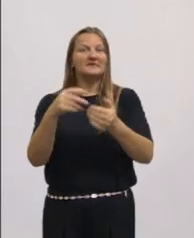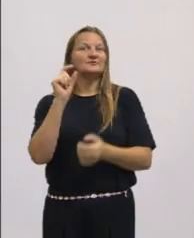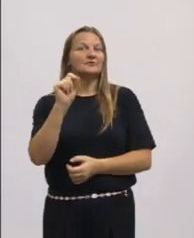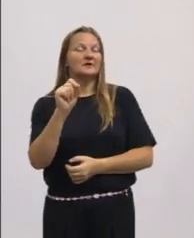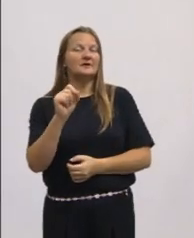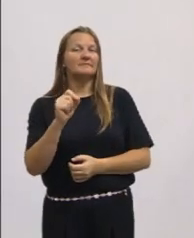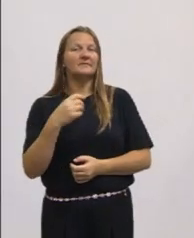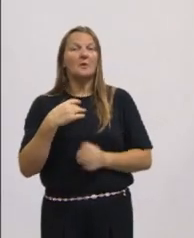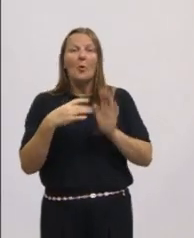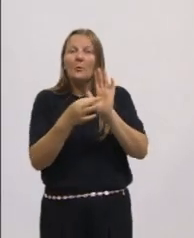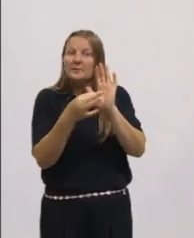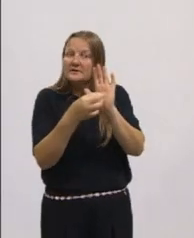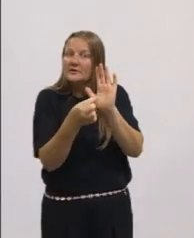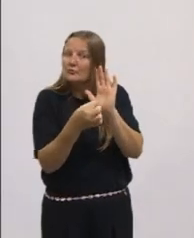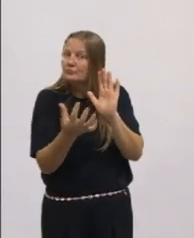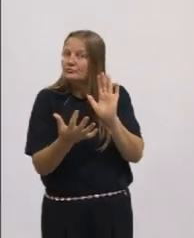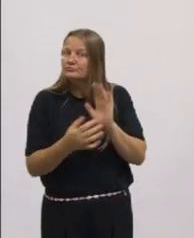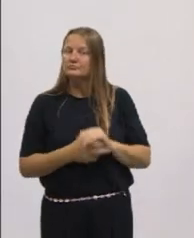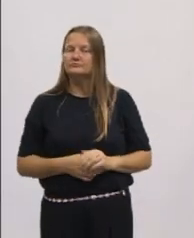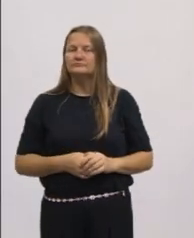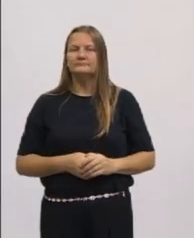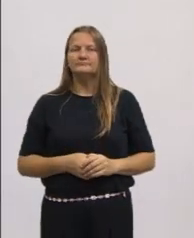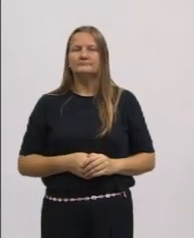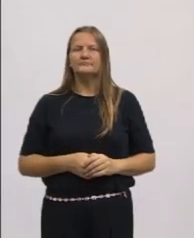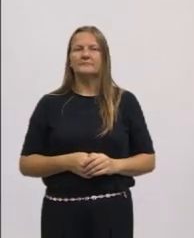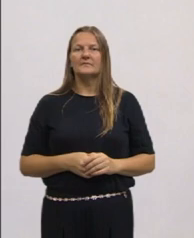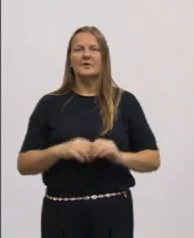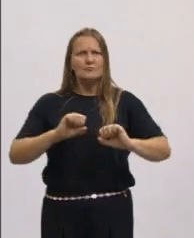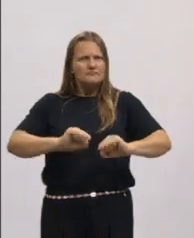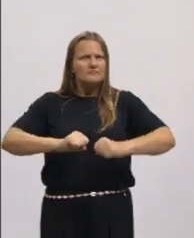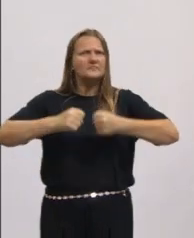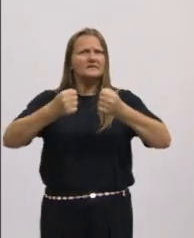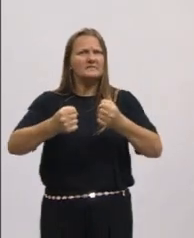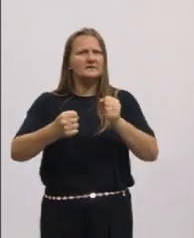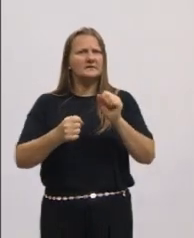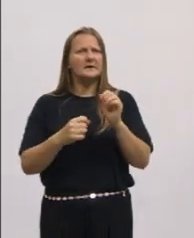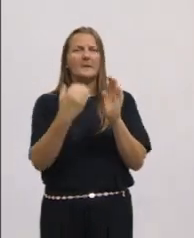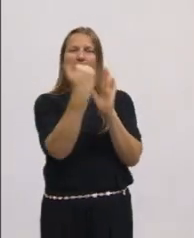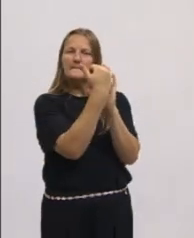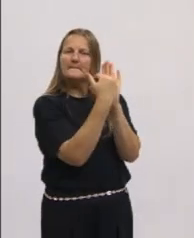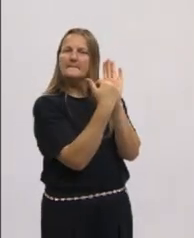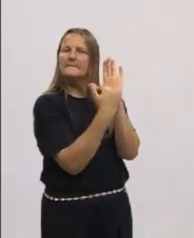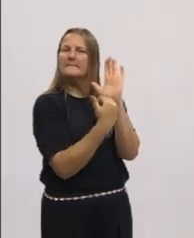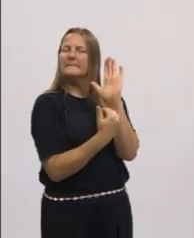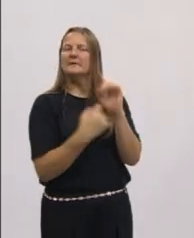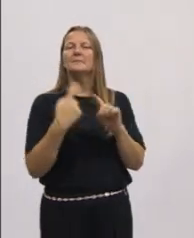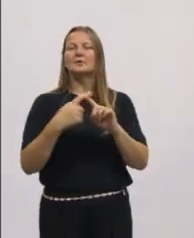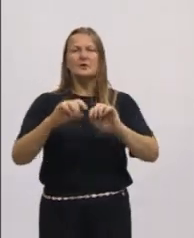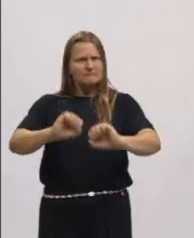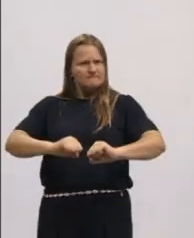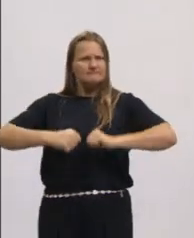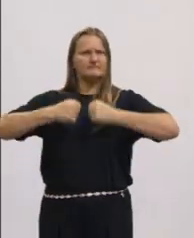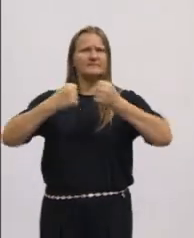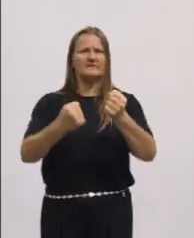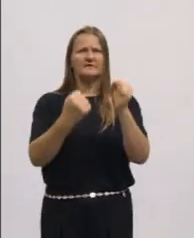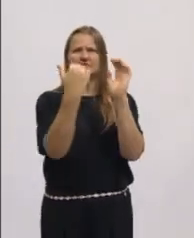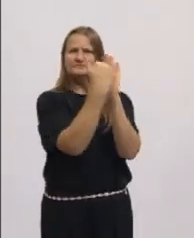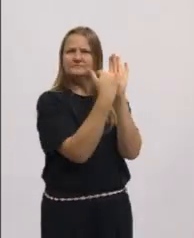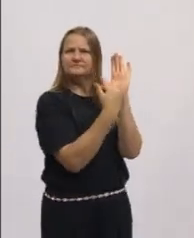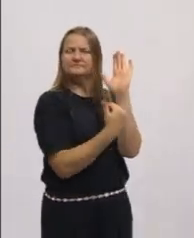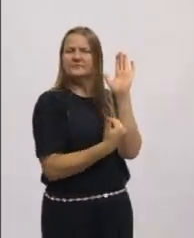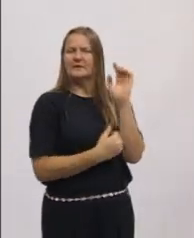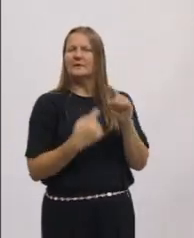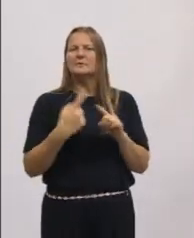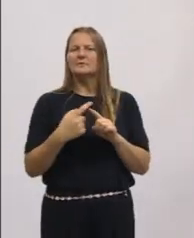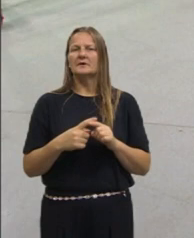se posicione também e que a gente defenda certas pautas E por que que a gente defende né entre uma questão aí será que